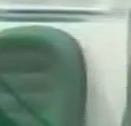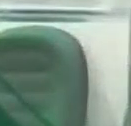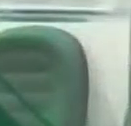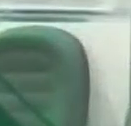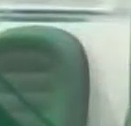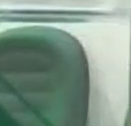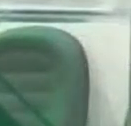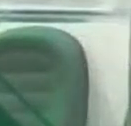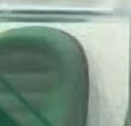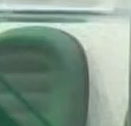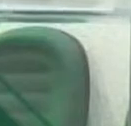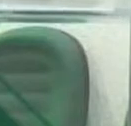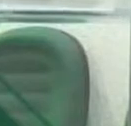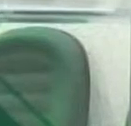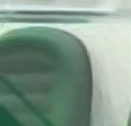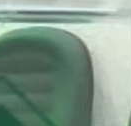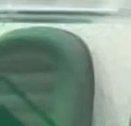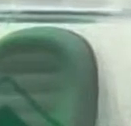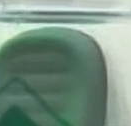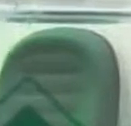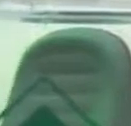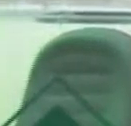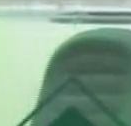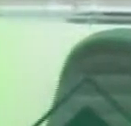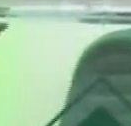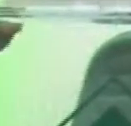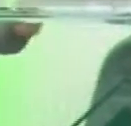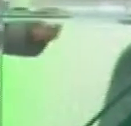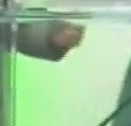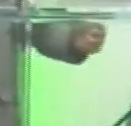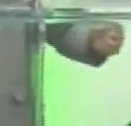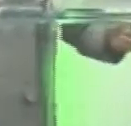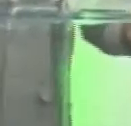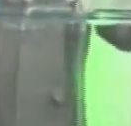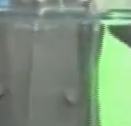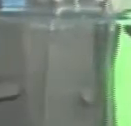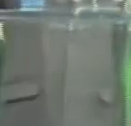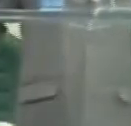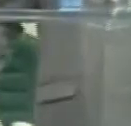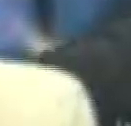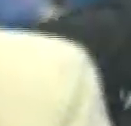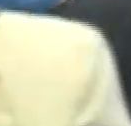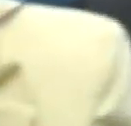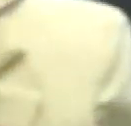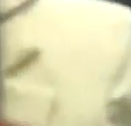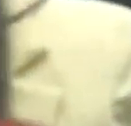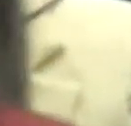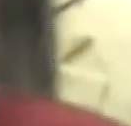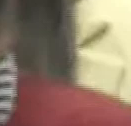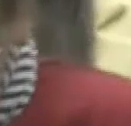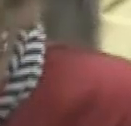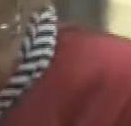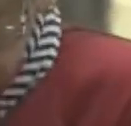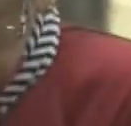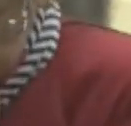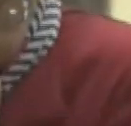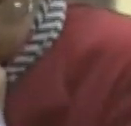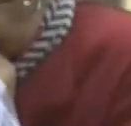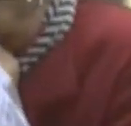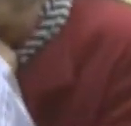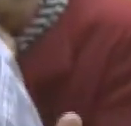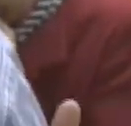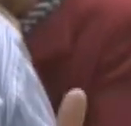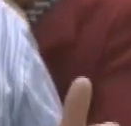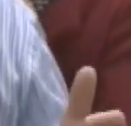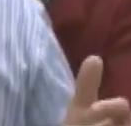muitos lares nessa noite senhor que estão representados aqui por estas pessoas pelos pais pelas mães